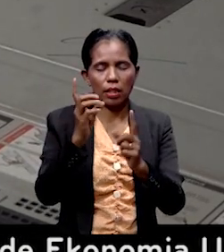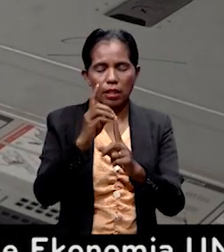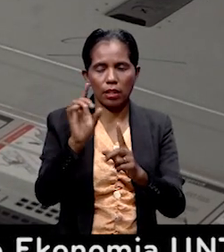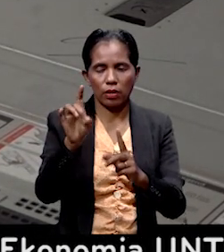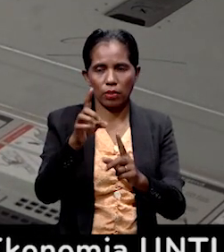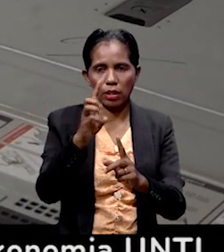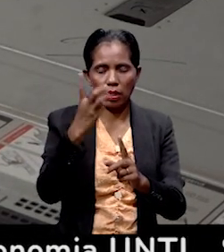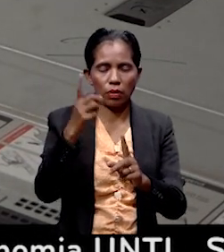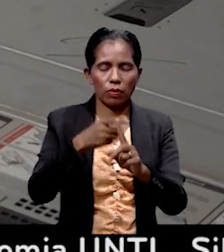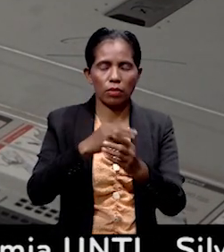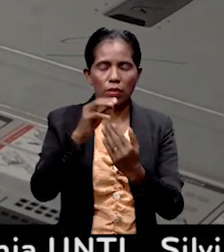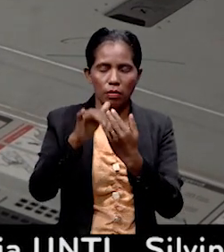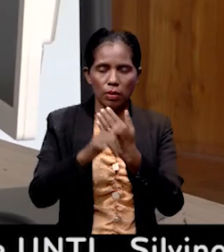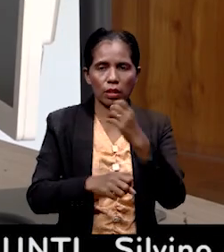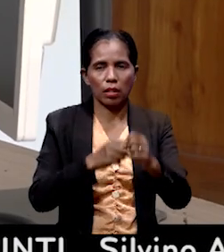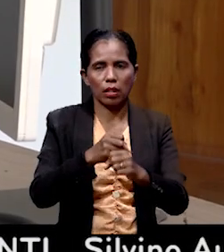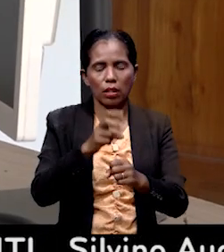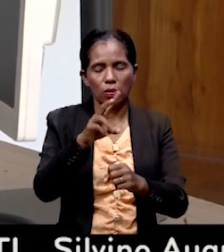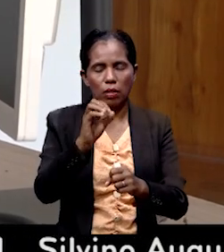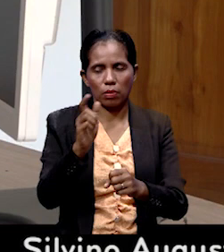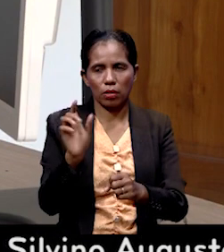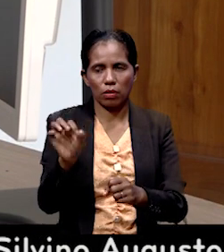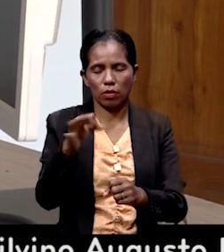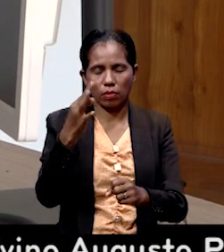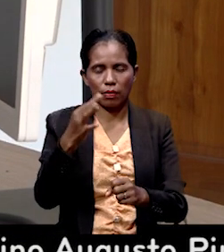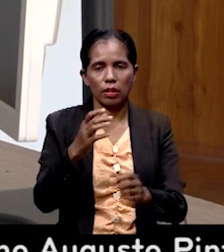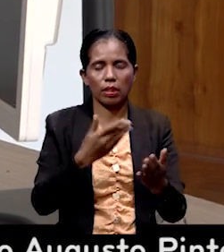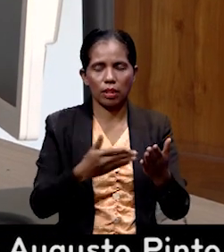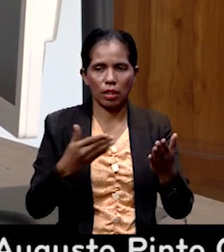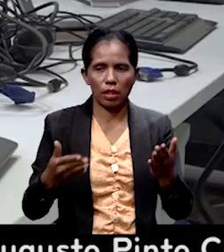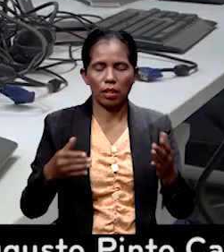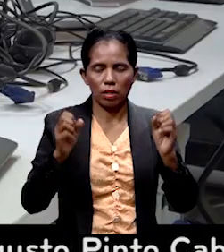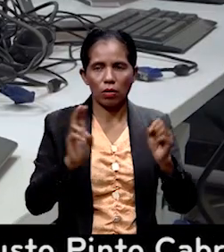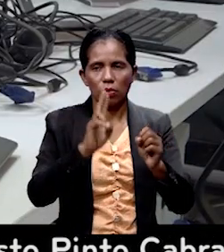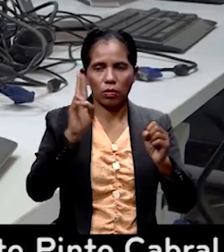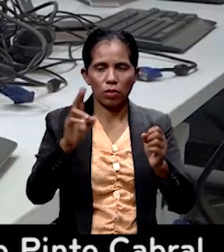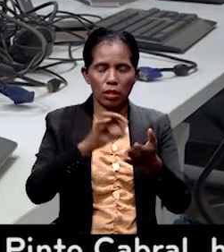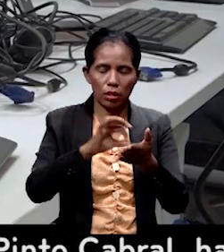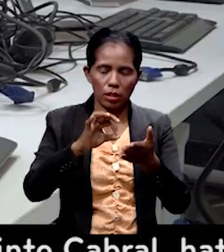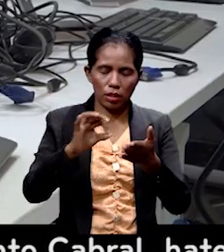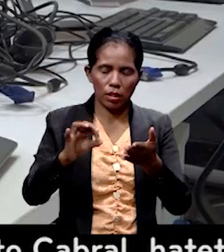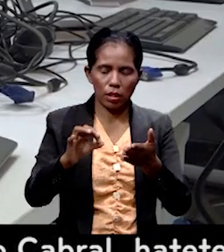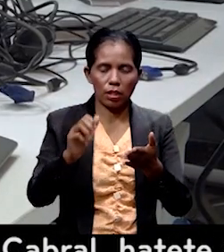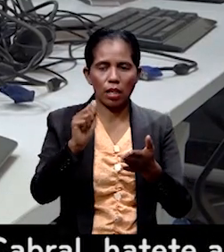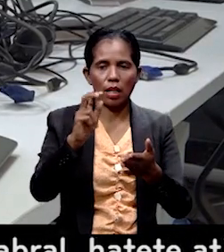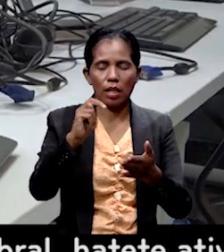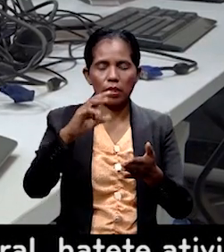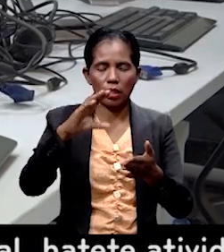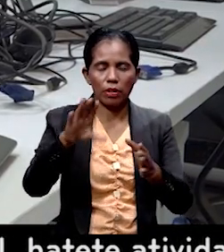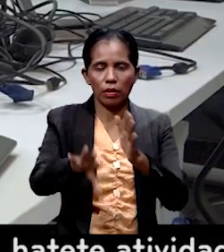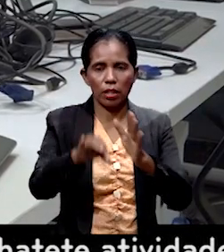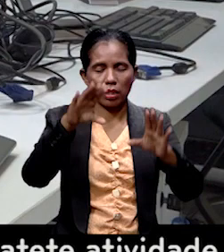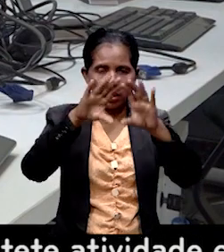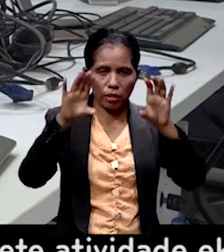tinan rihun rua sanulu resen walu. Sasang nebe empresa Cheslink usa ho di resista ia ANC atu hetan sertifikado